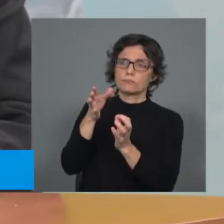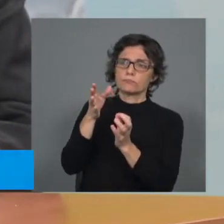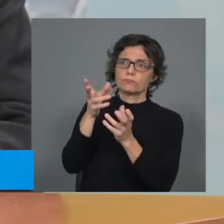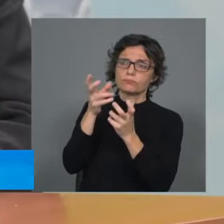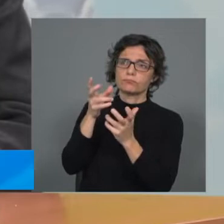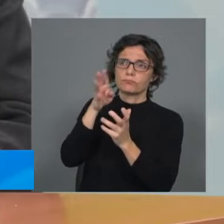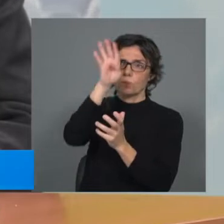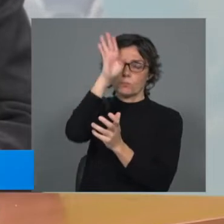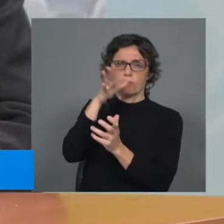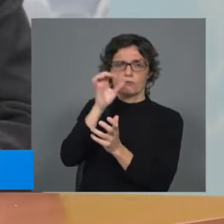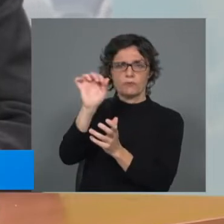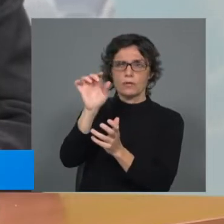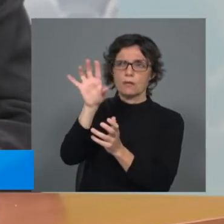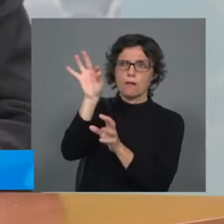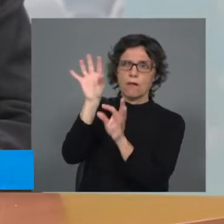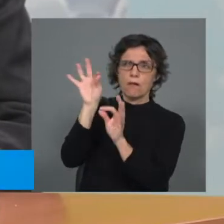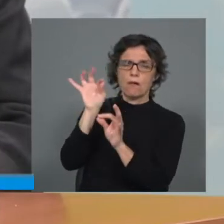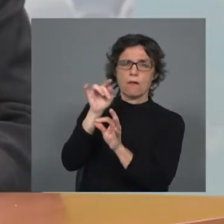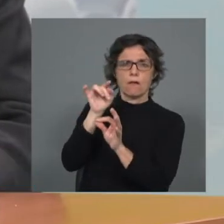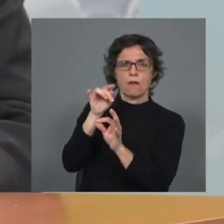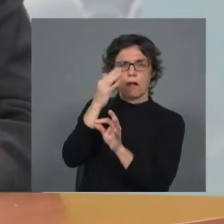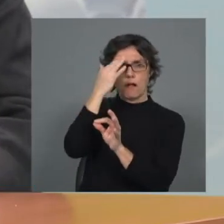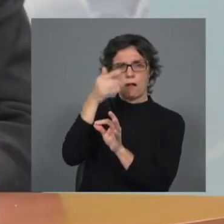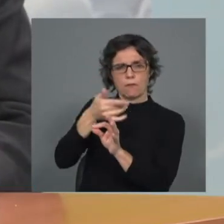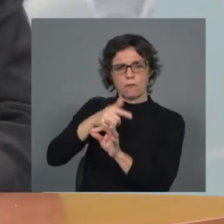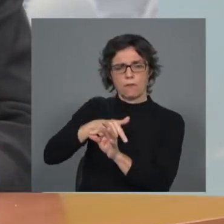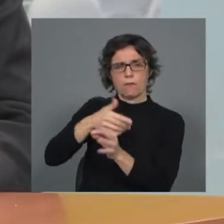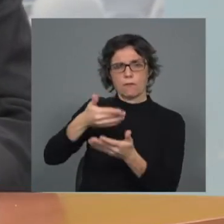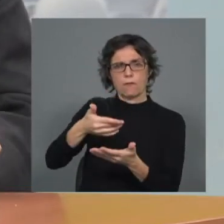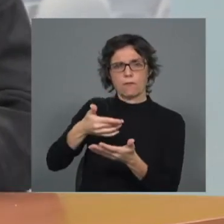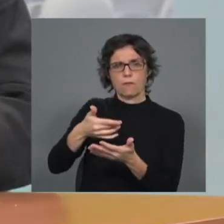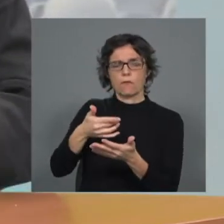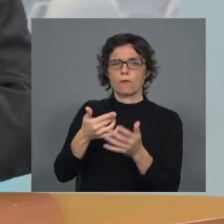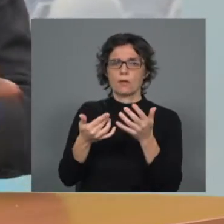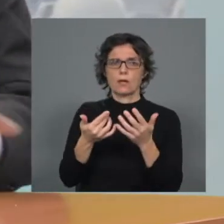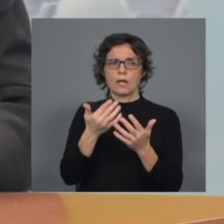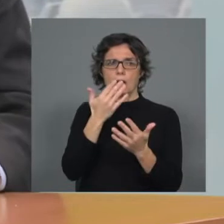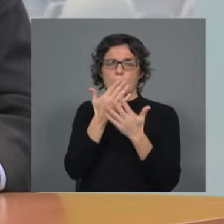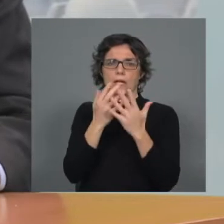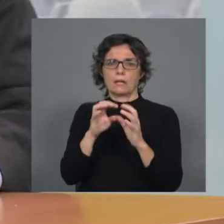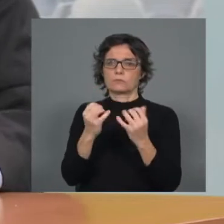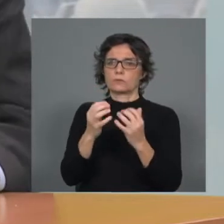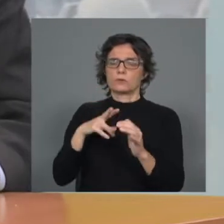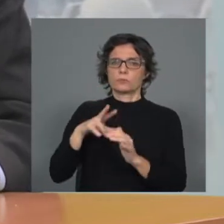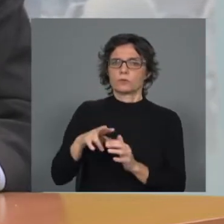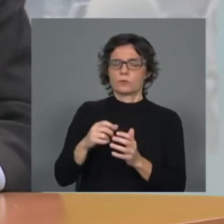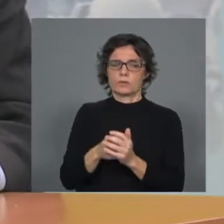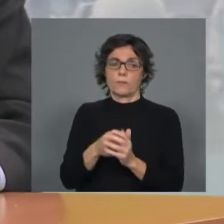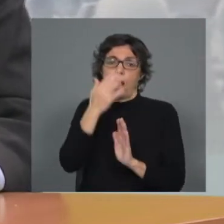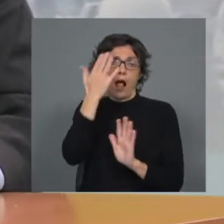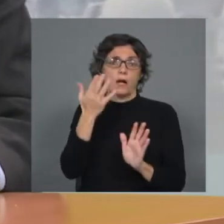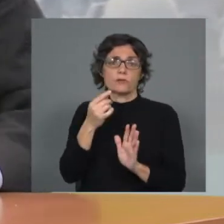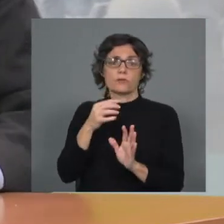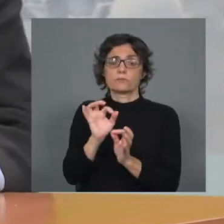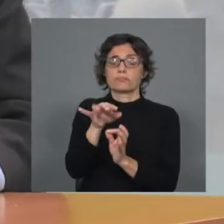mais relevante, mais oportuno para a nossa atualidade portuguesa. E em relação à questão da política, uma vez que